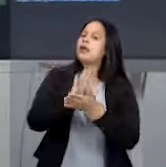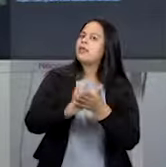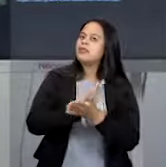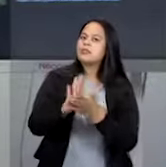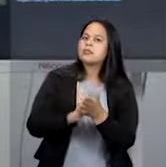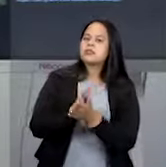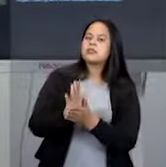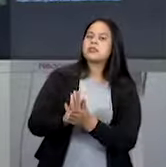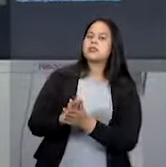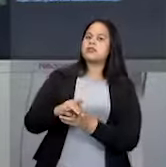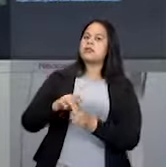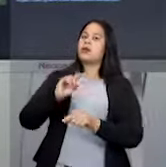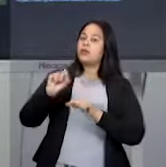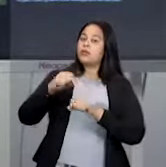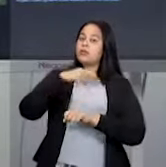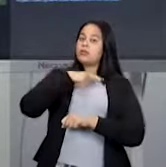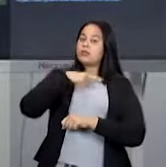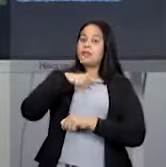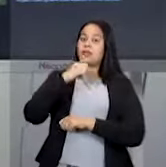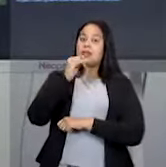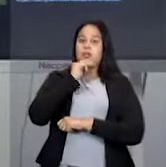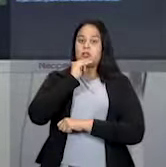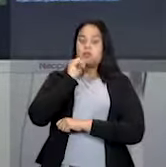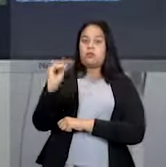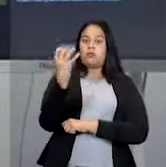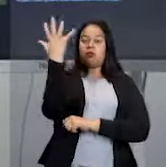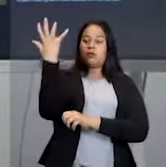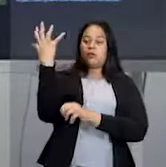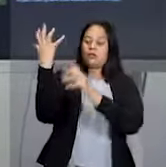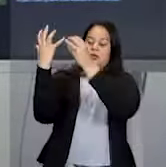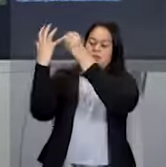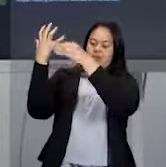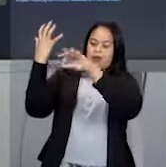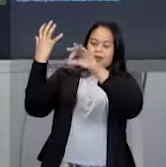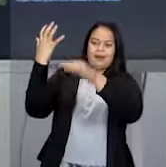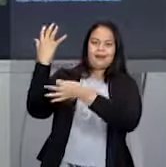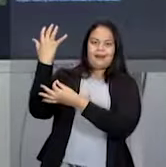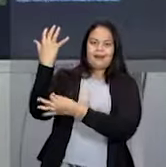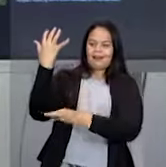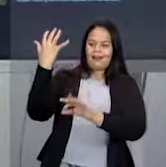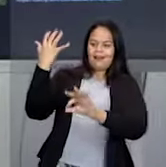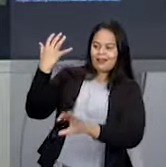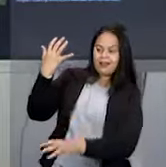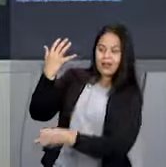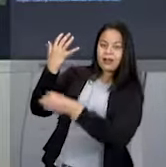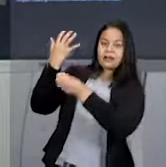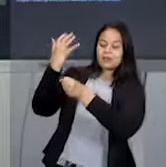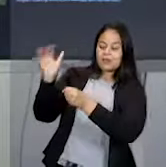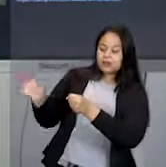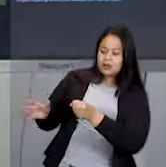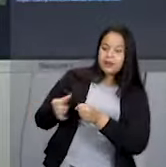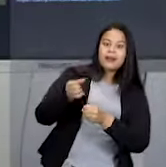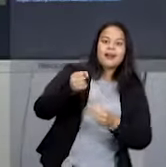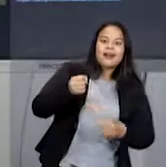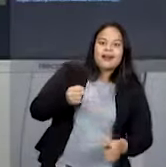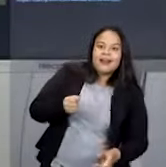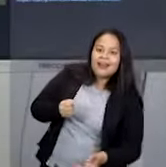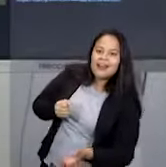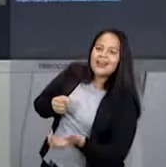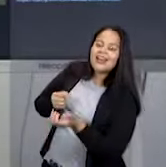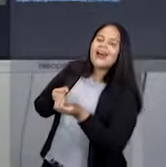Coleciona aí o que cai naturalmente. Você vai juntar esses elementos da natureza. E você vai criar um